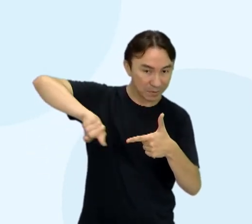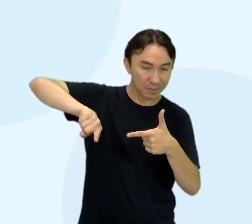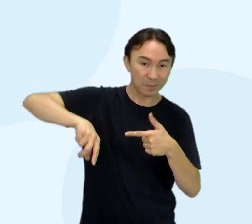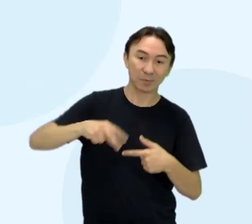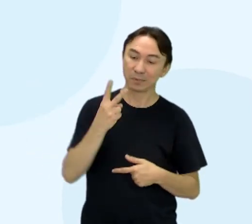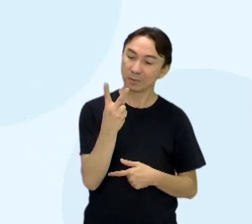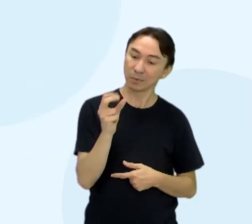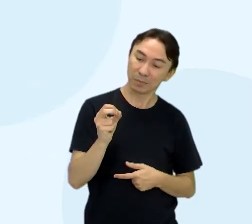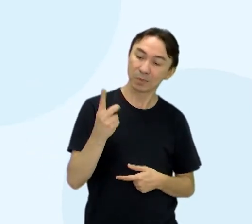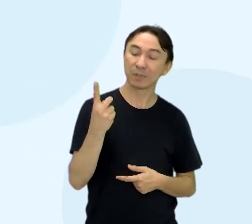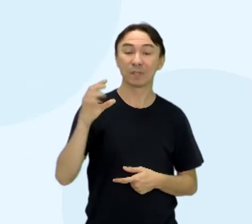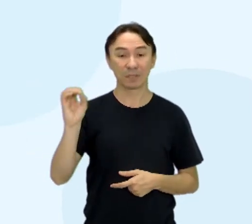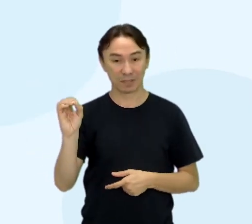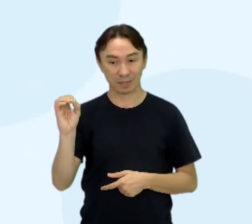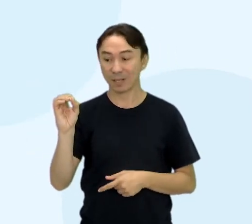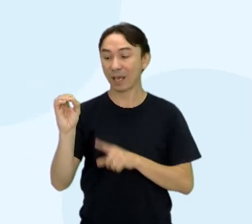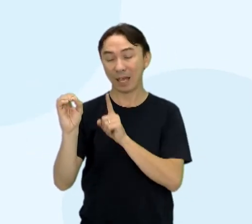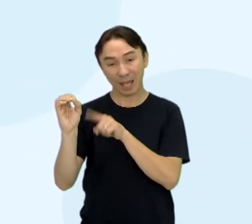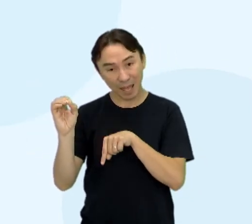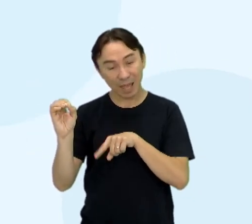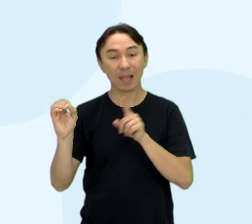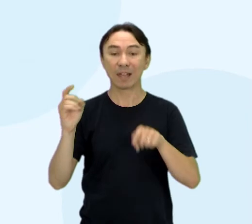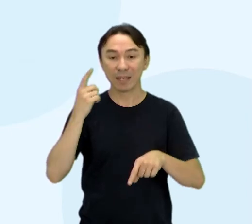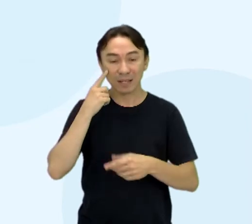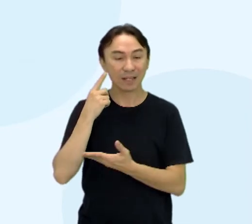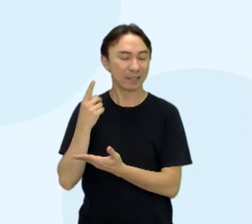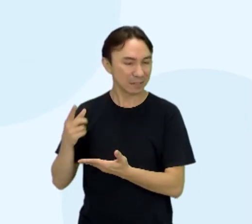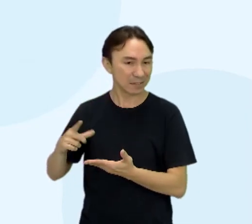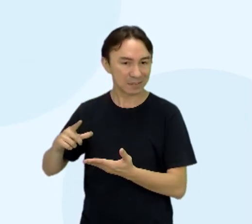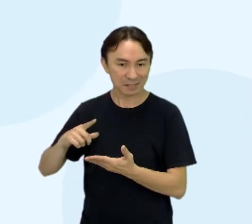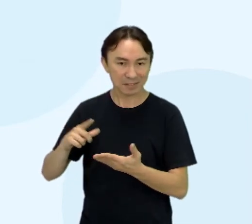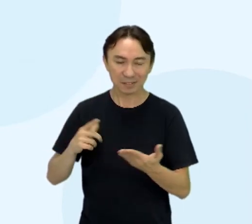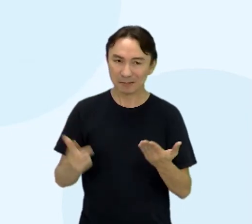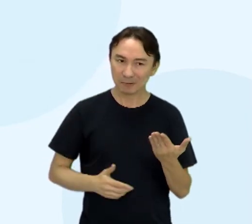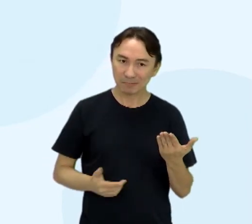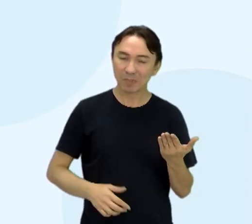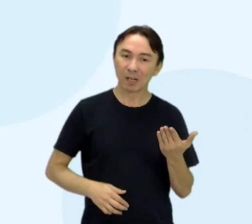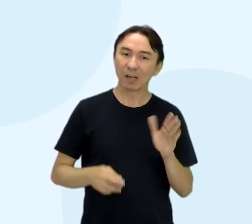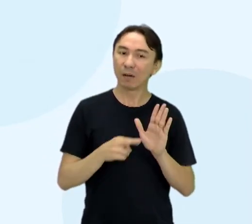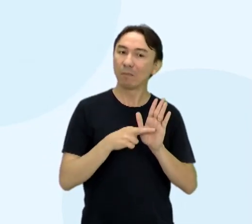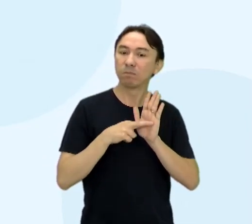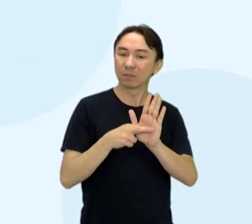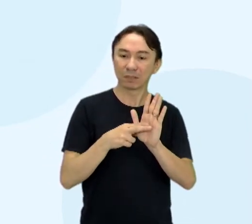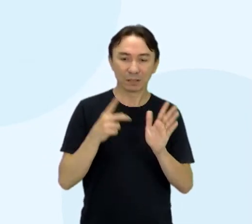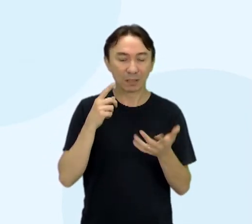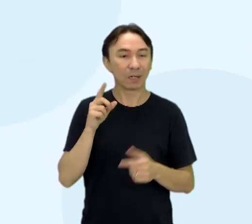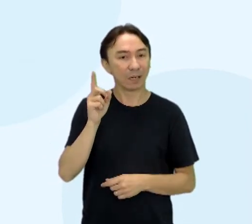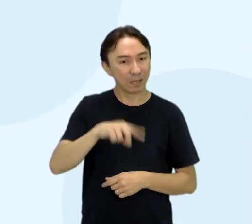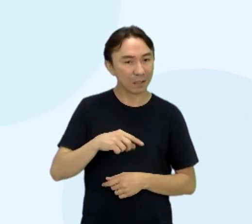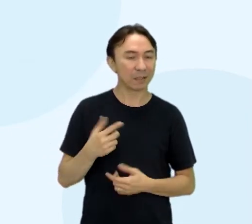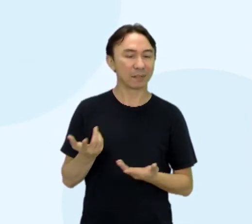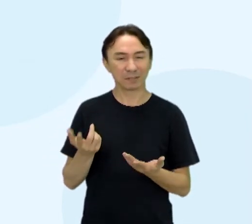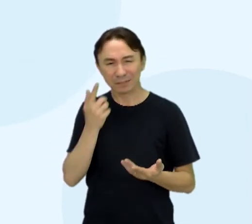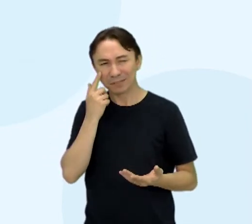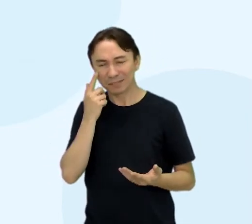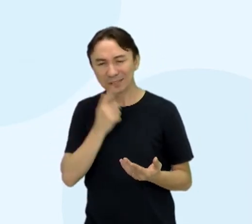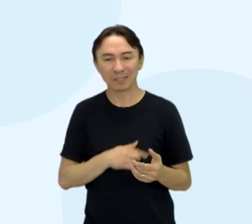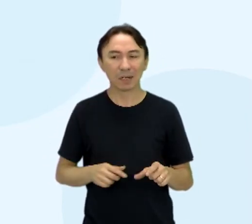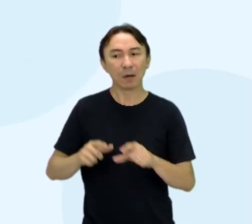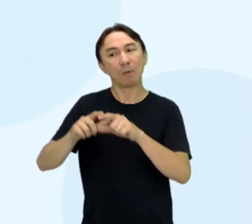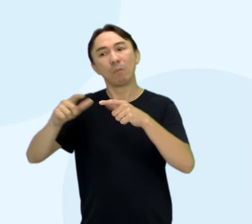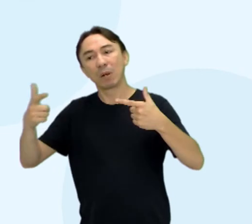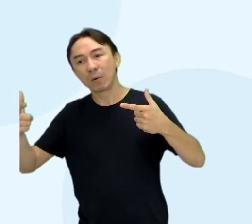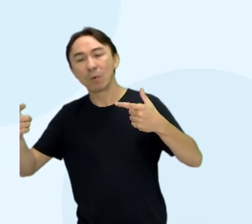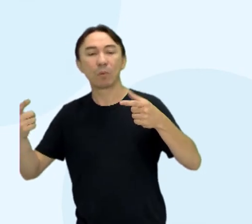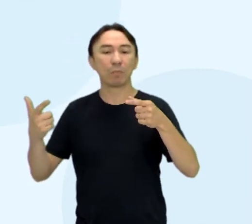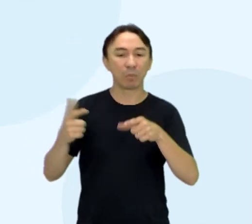2010, tá? Porque ele é a referência do quê? Ele é a referência, tá, ok? Para a gente calcular o tamanho de que aumentou ou